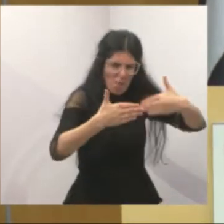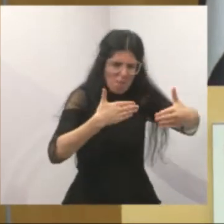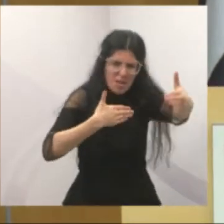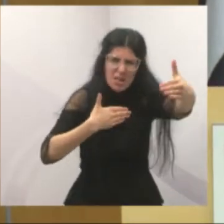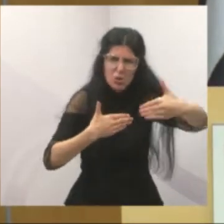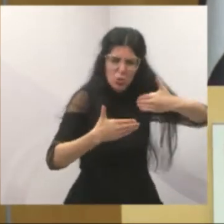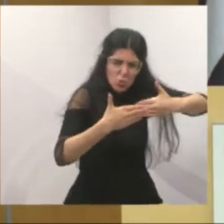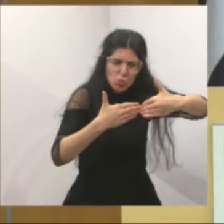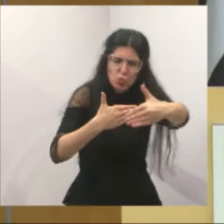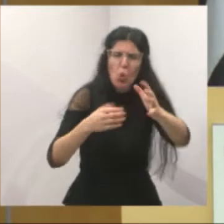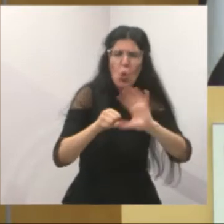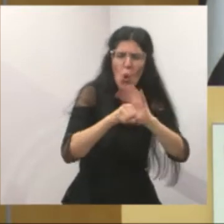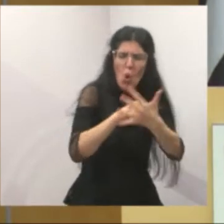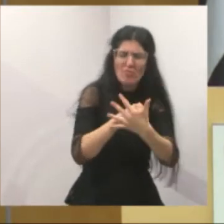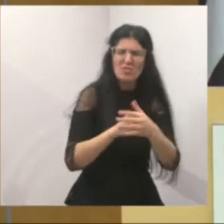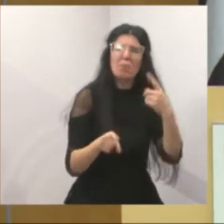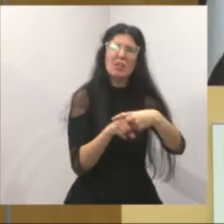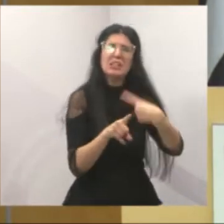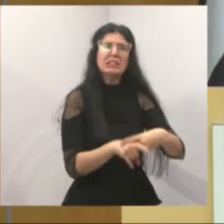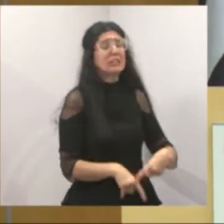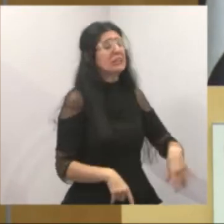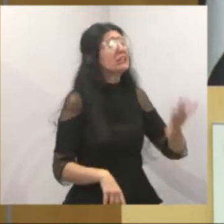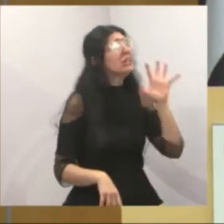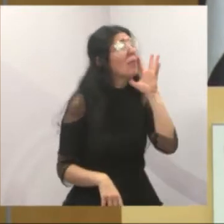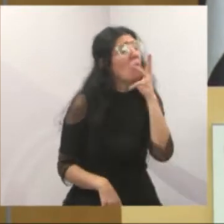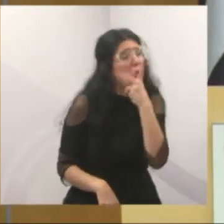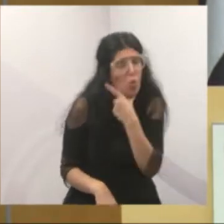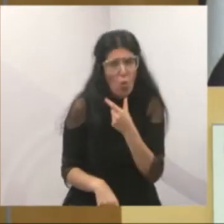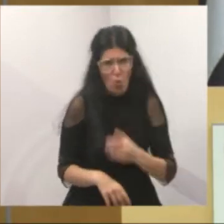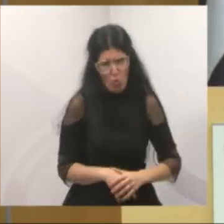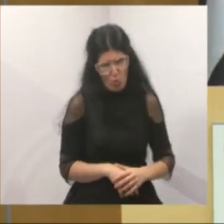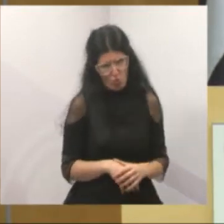tanto tempo para fazer esse hospital de campanha?